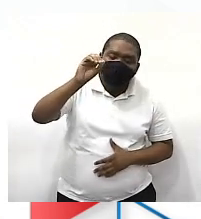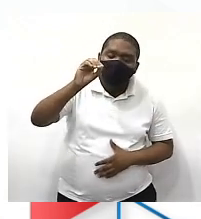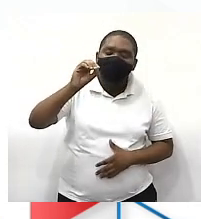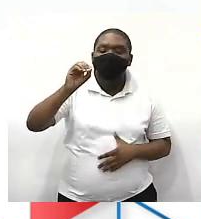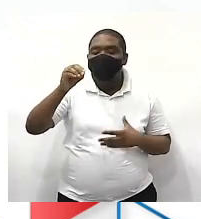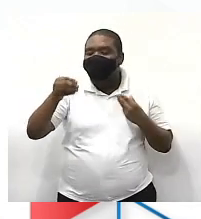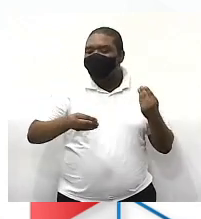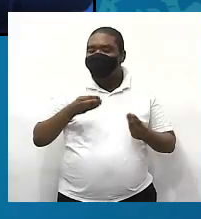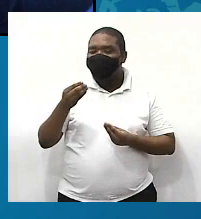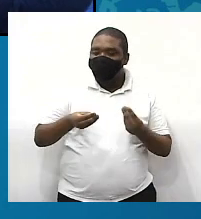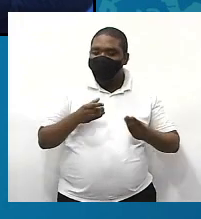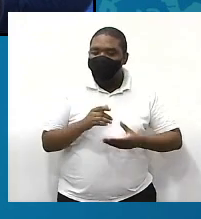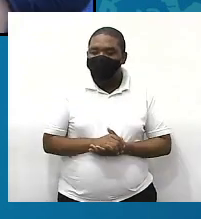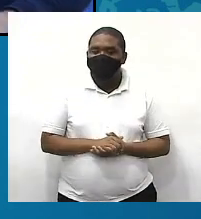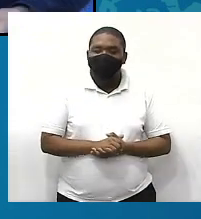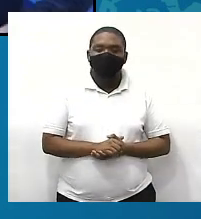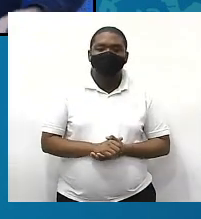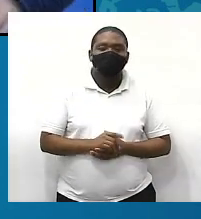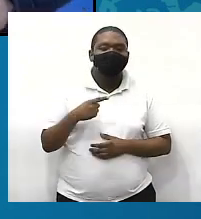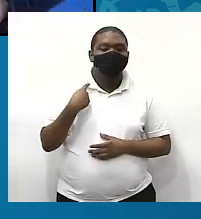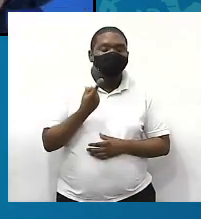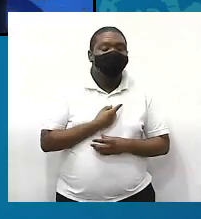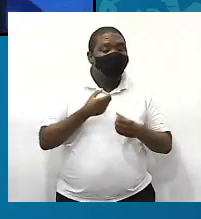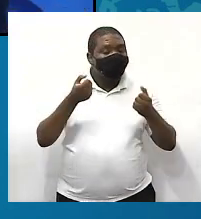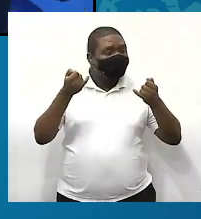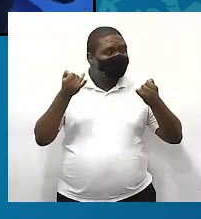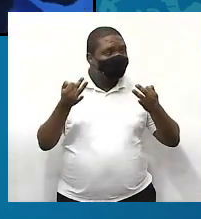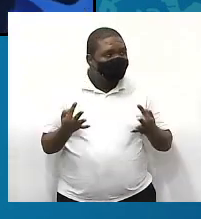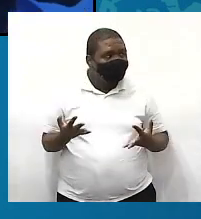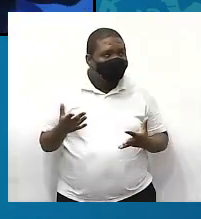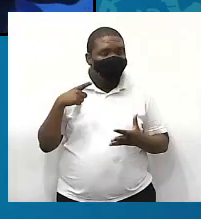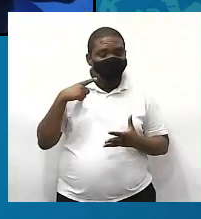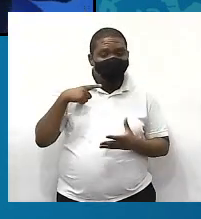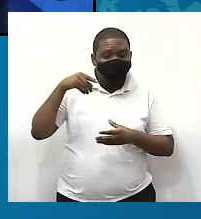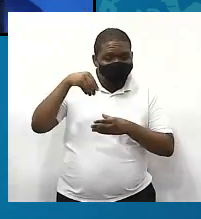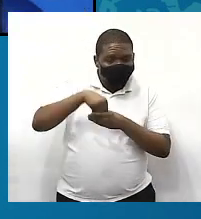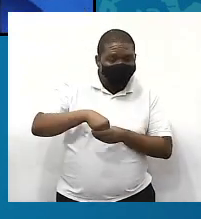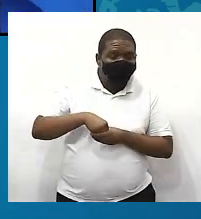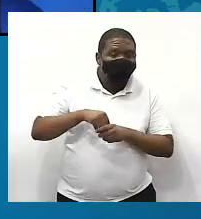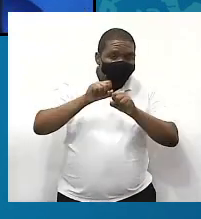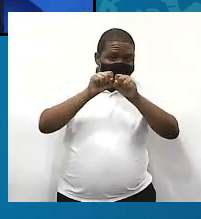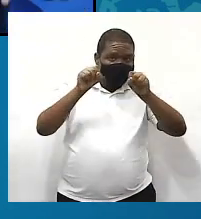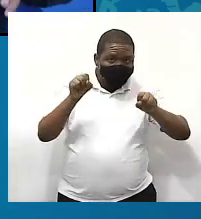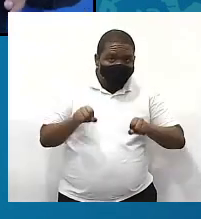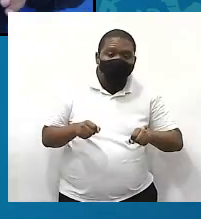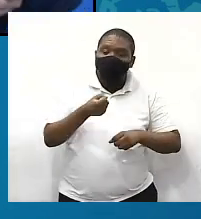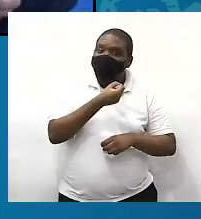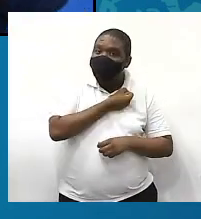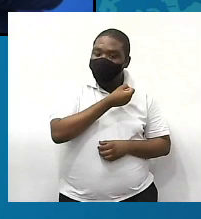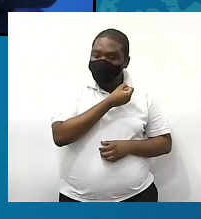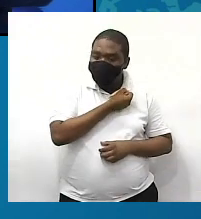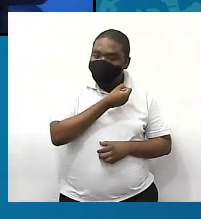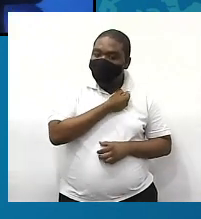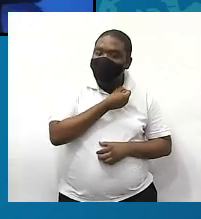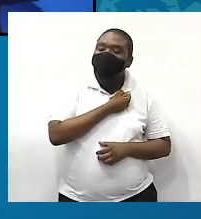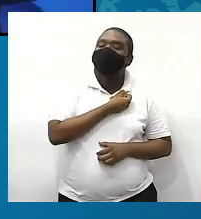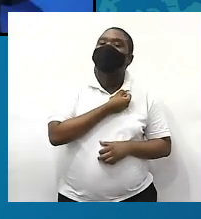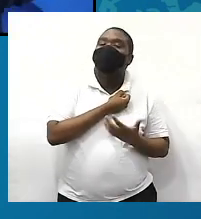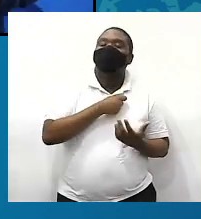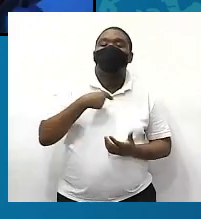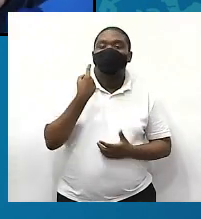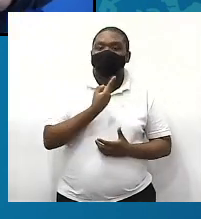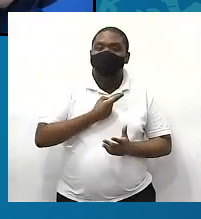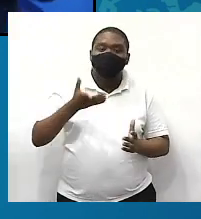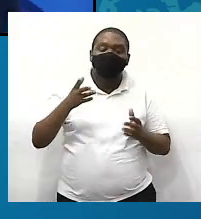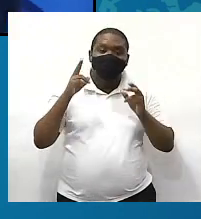aqui comigo, Jonathan, por favor, para a gente explicar. No sistema de numeração decimal, a gente já